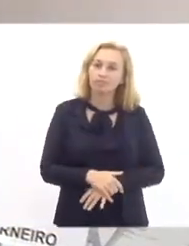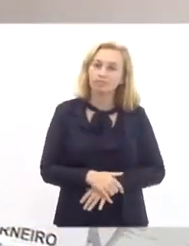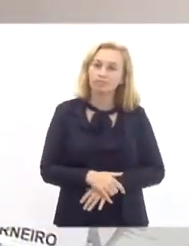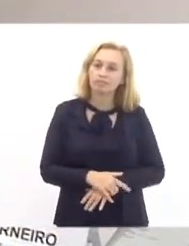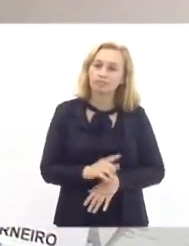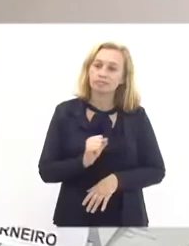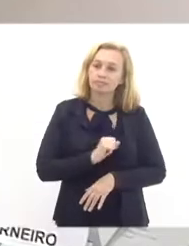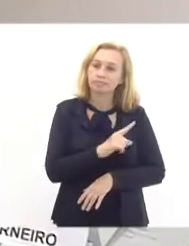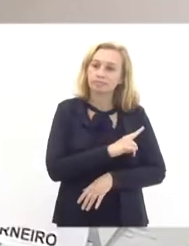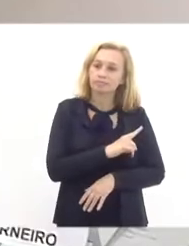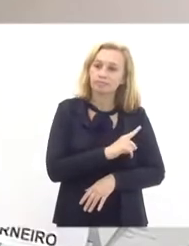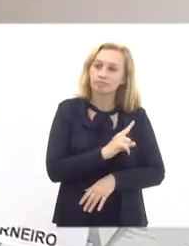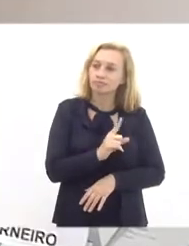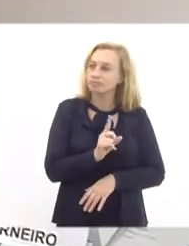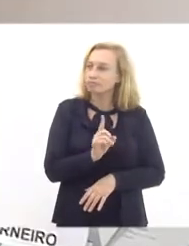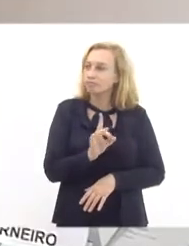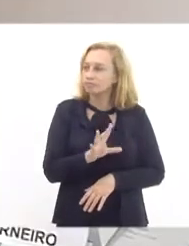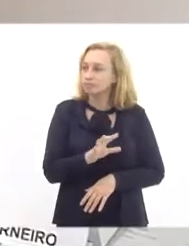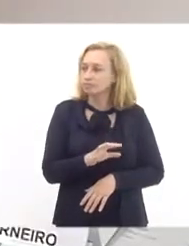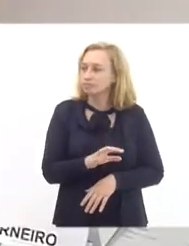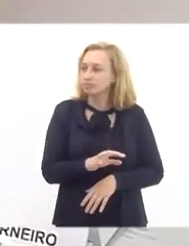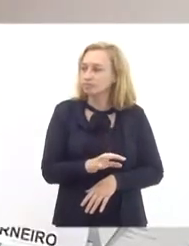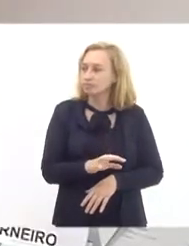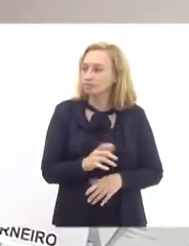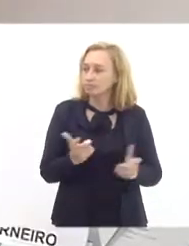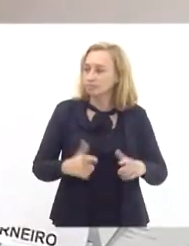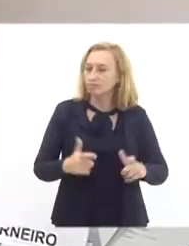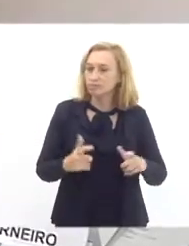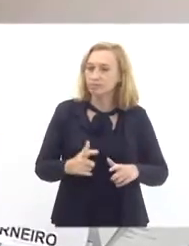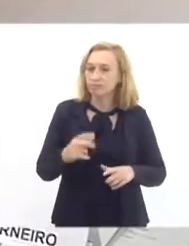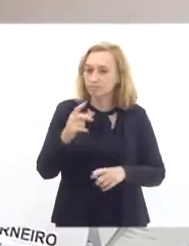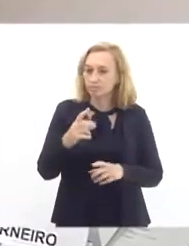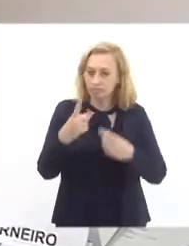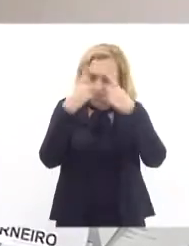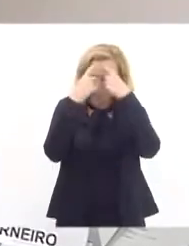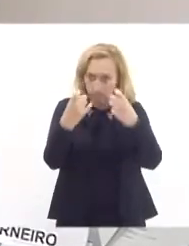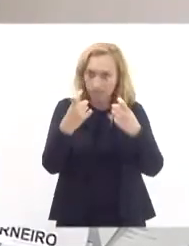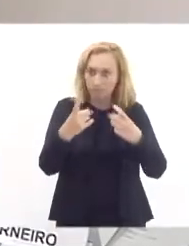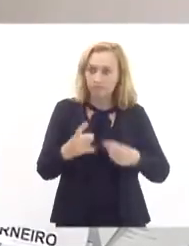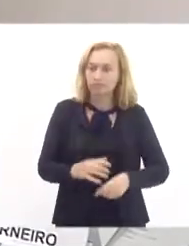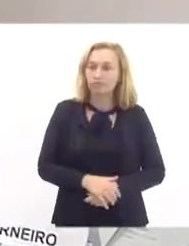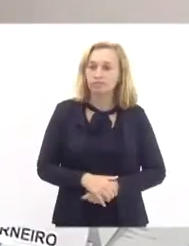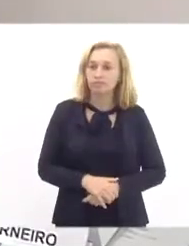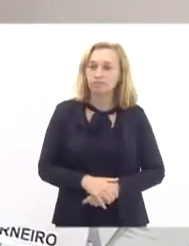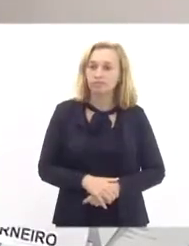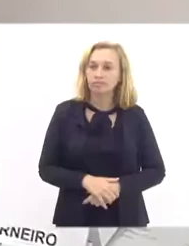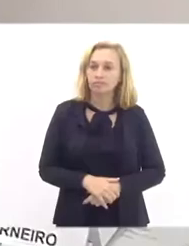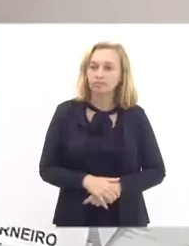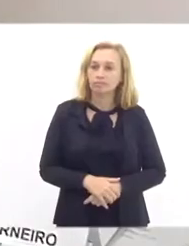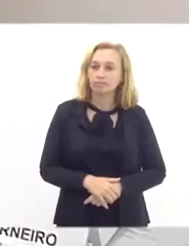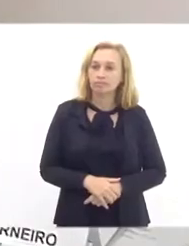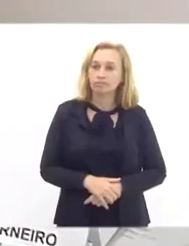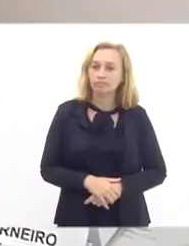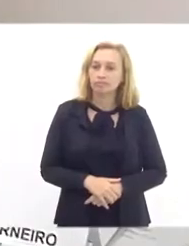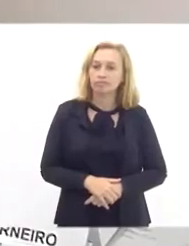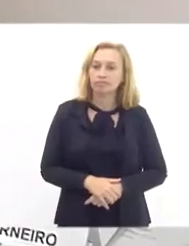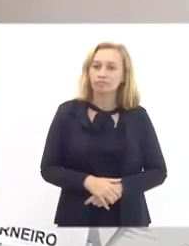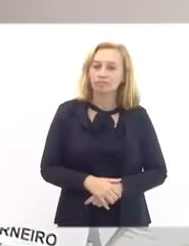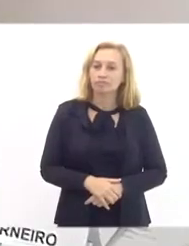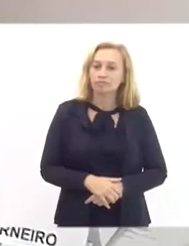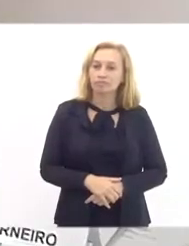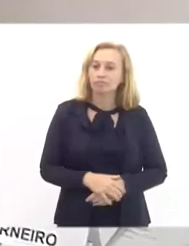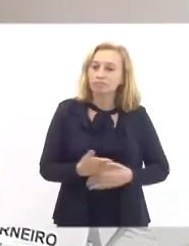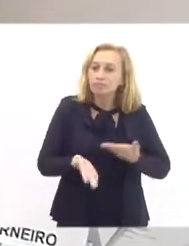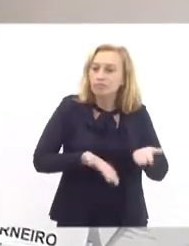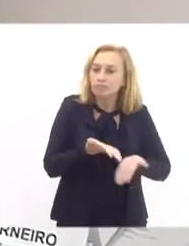São Gonçalo não seja apenas um espaço de violência. Né? E eu acho que a recuperação do esporte, do